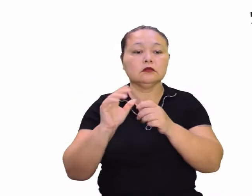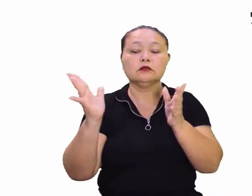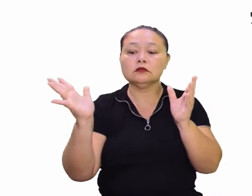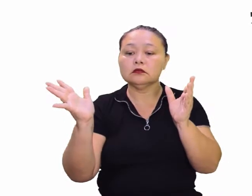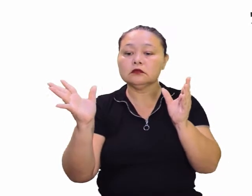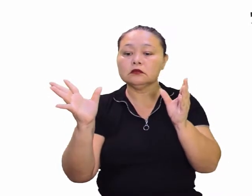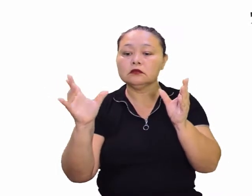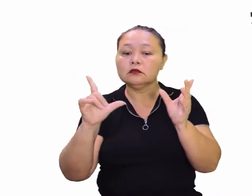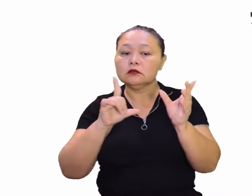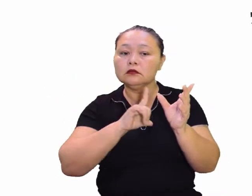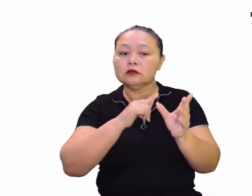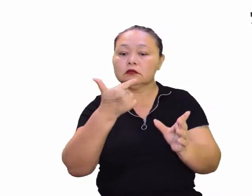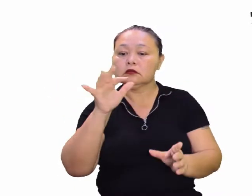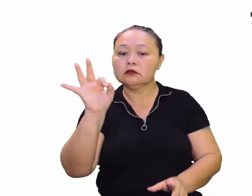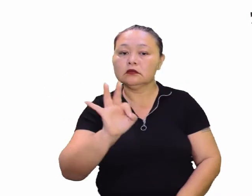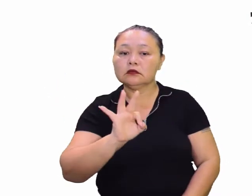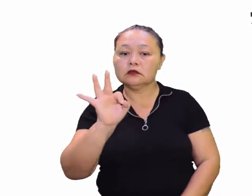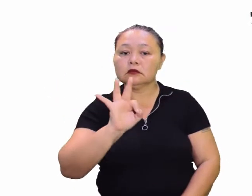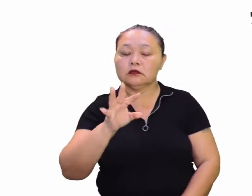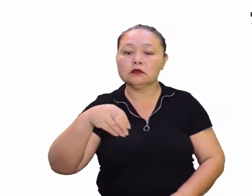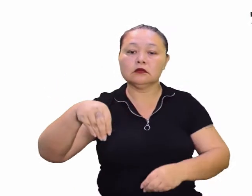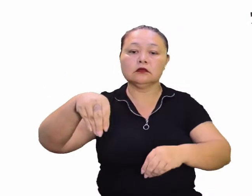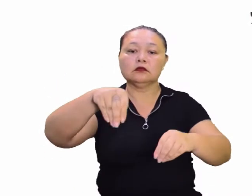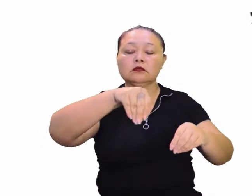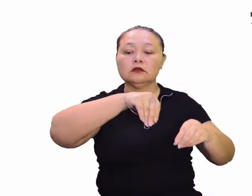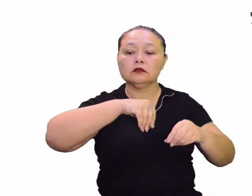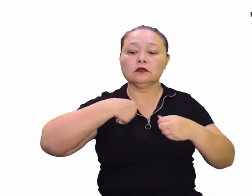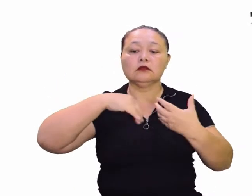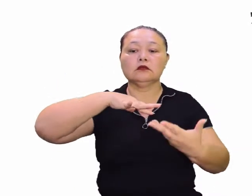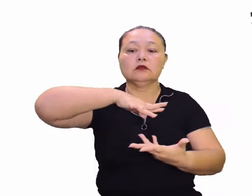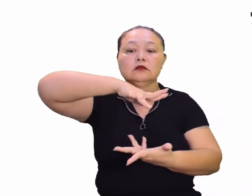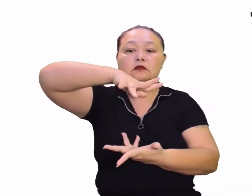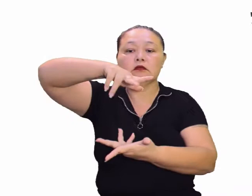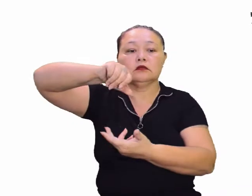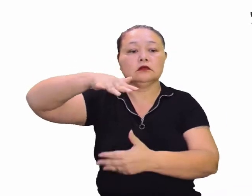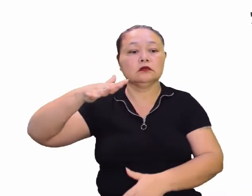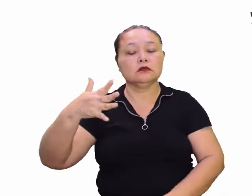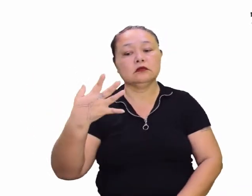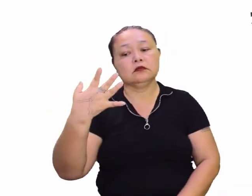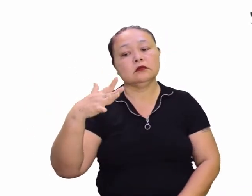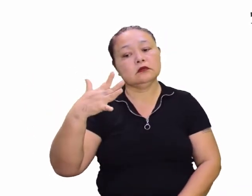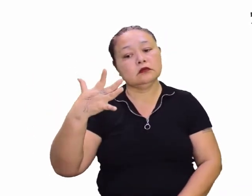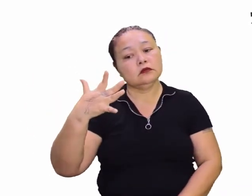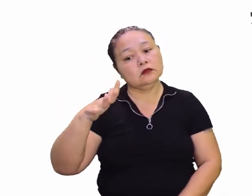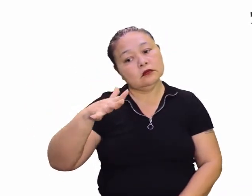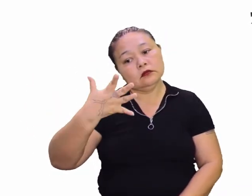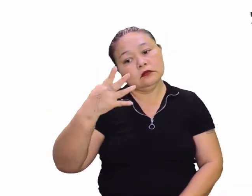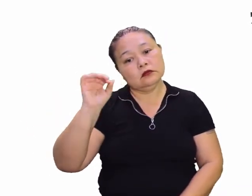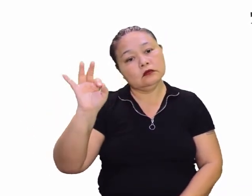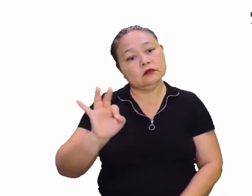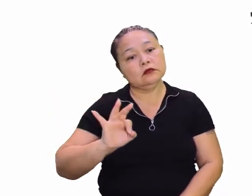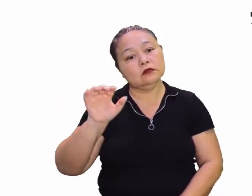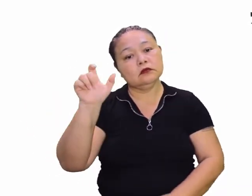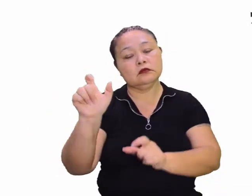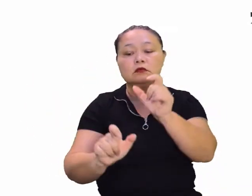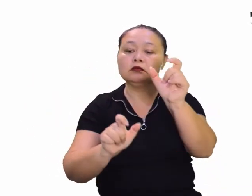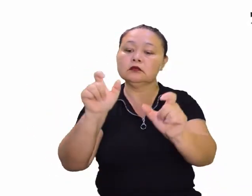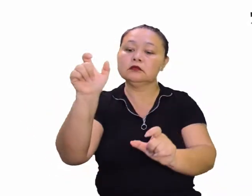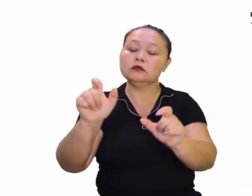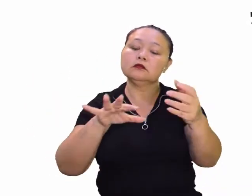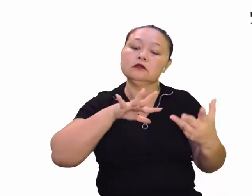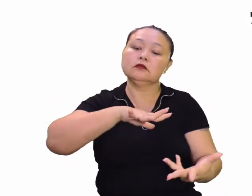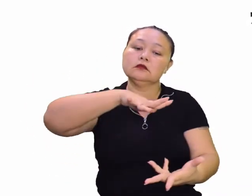Juntos, eles têm 25% do território do planeta e aproximadamente 40%